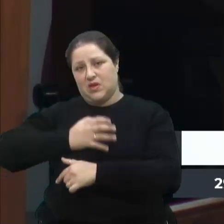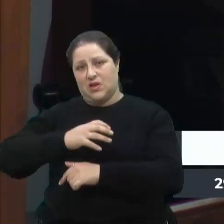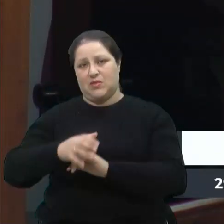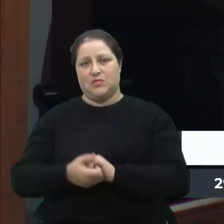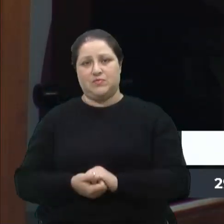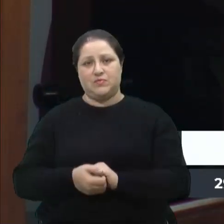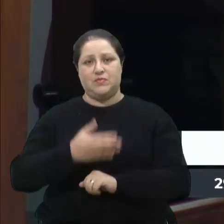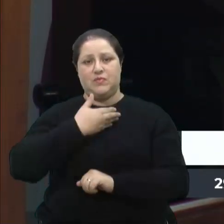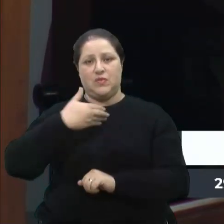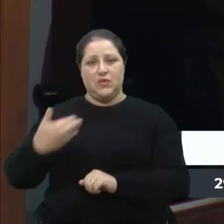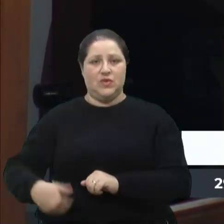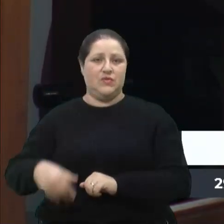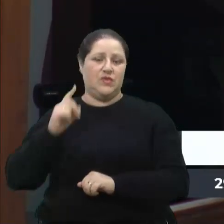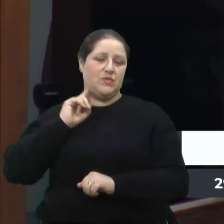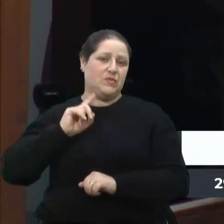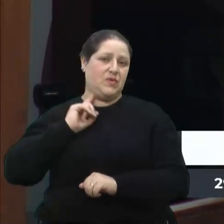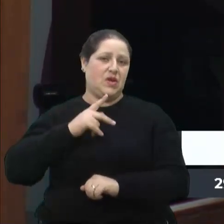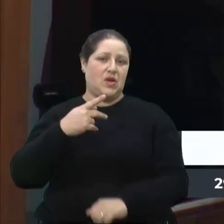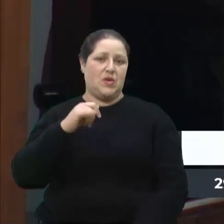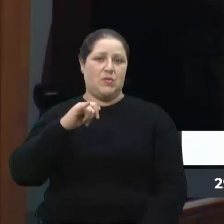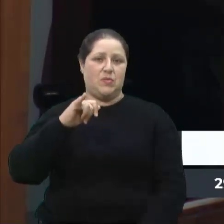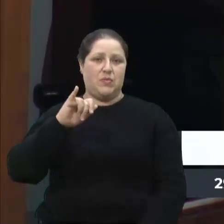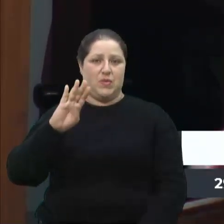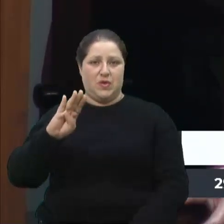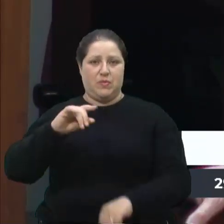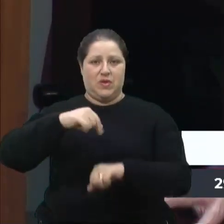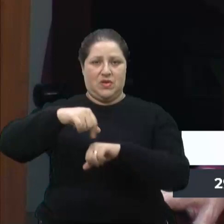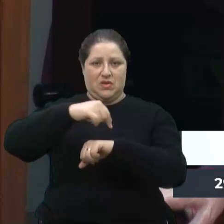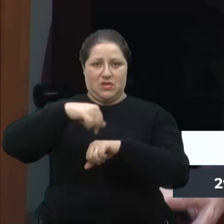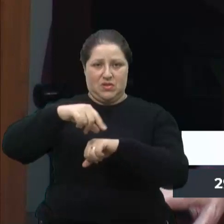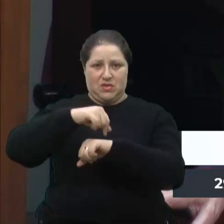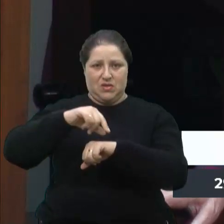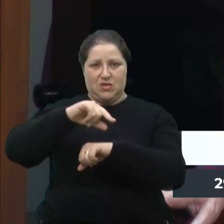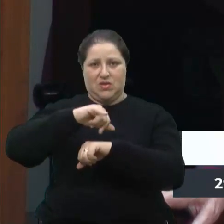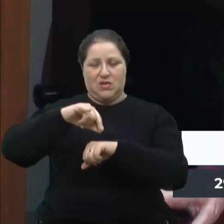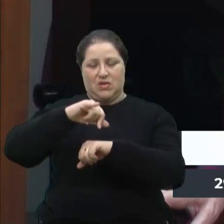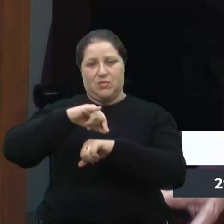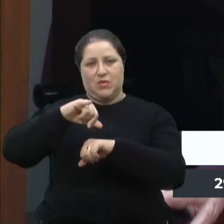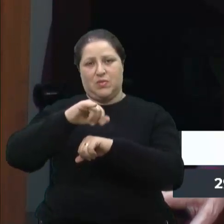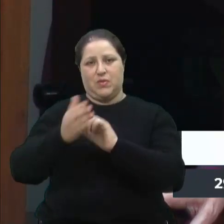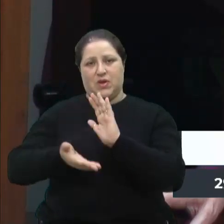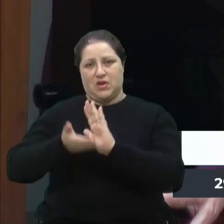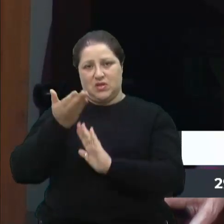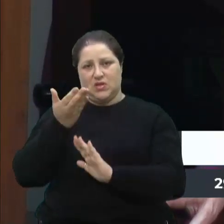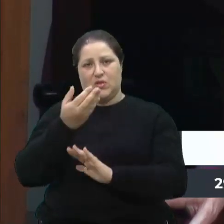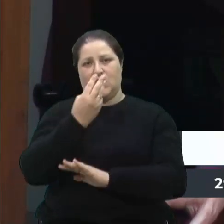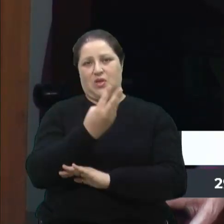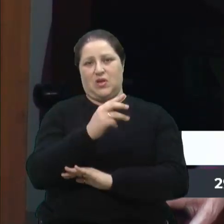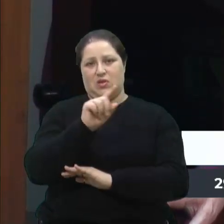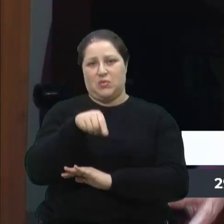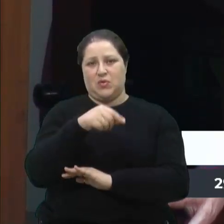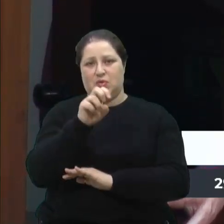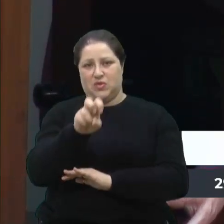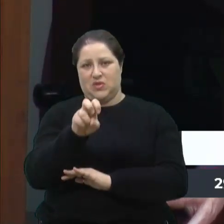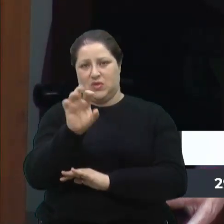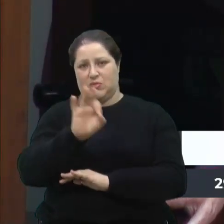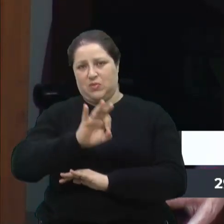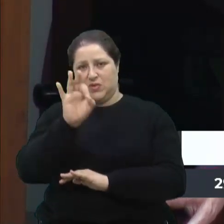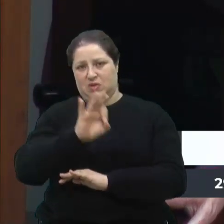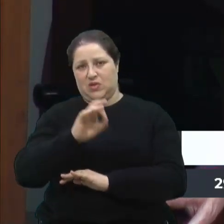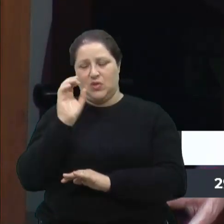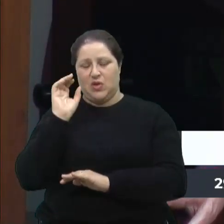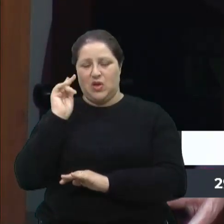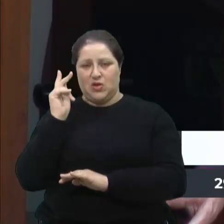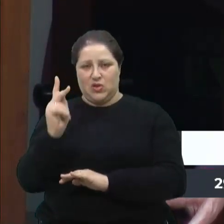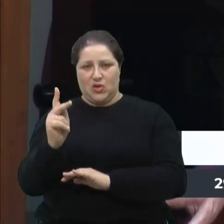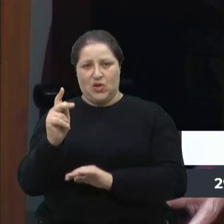O governo Minas, o PIB de Minas cresceu em 2022, 3,5%. O PIB histórico